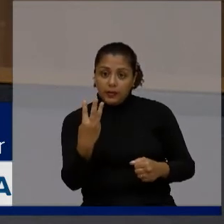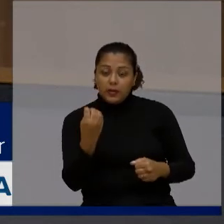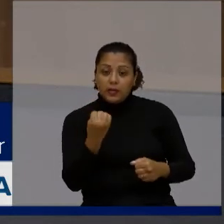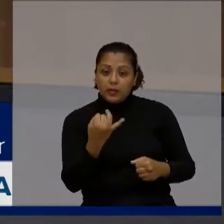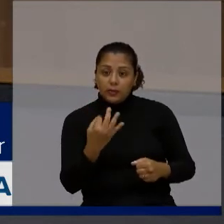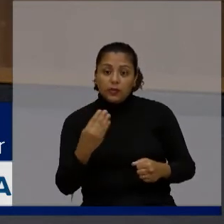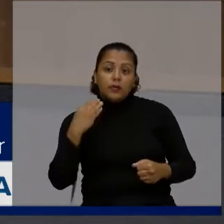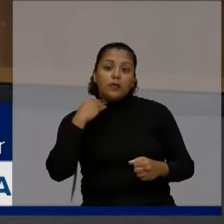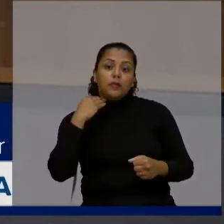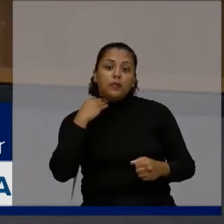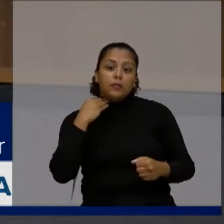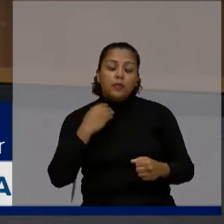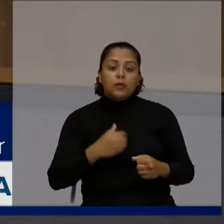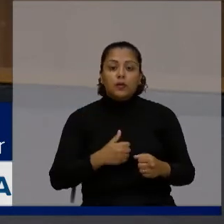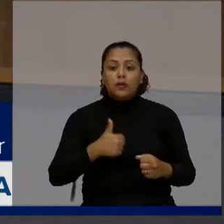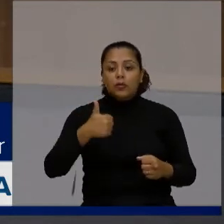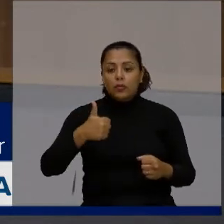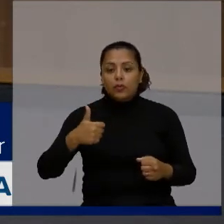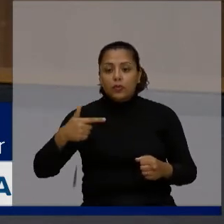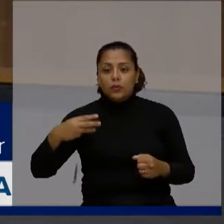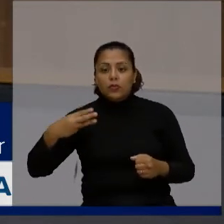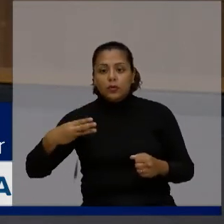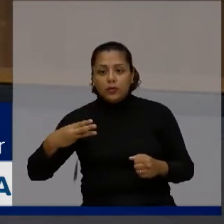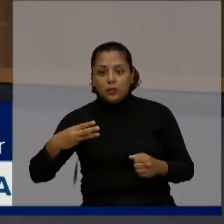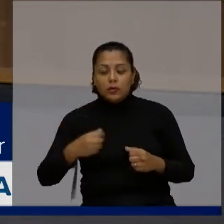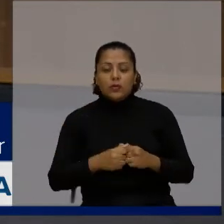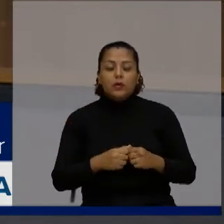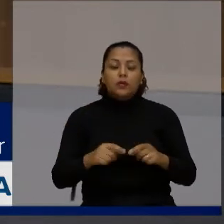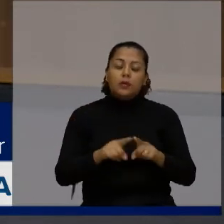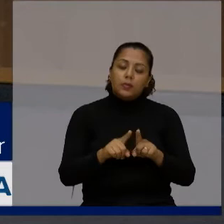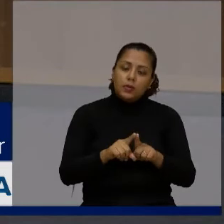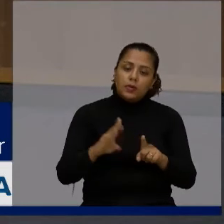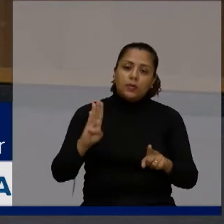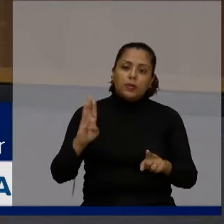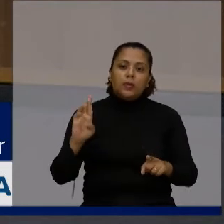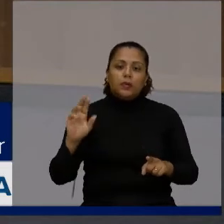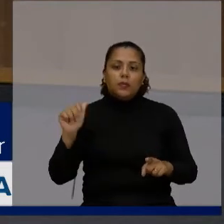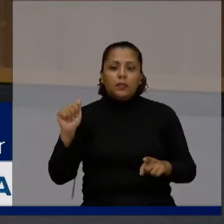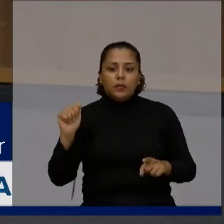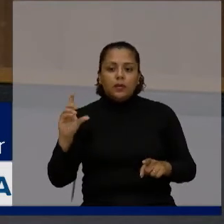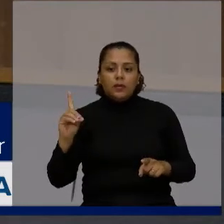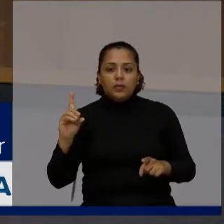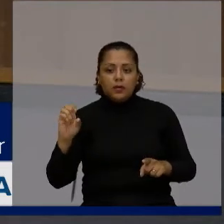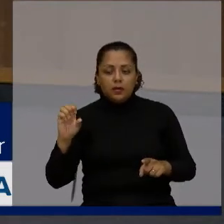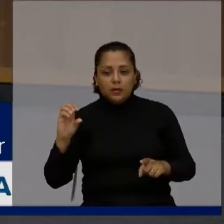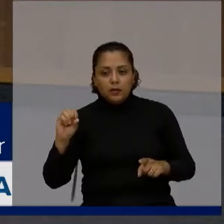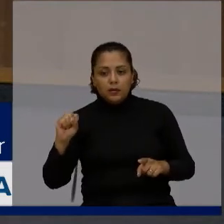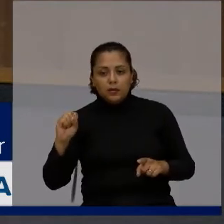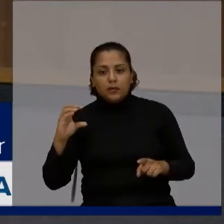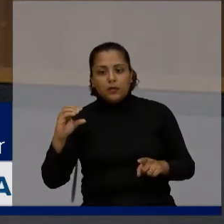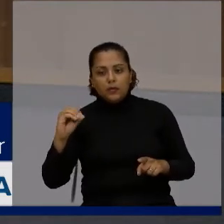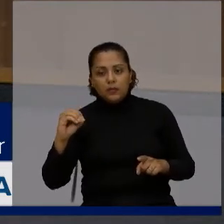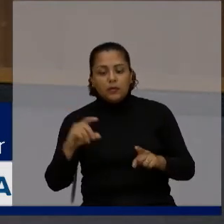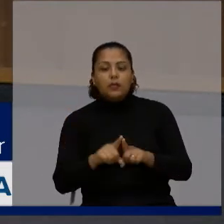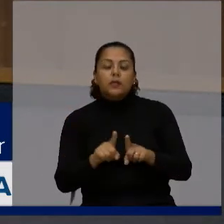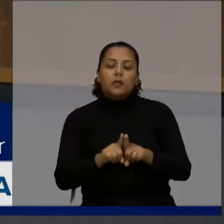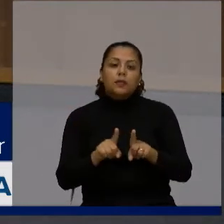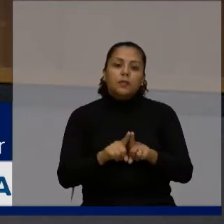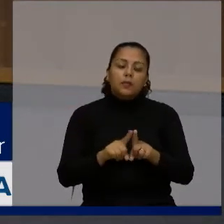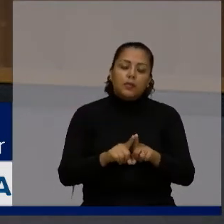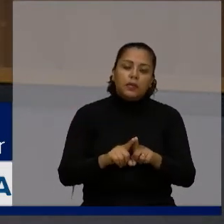consórcio 123, uma conta no Bradesco, a outra na Caixa Econômica. E, diante dessas